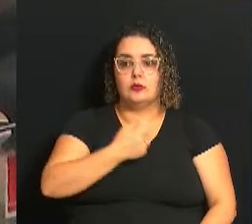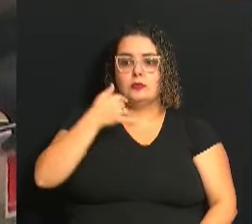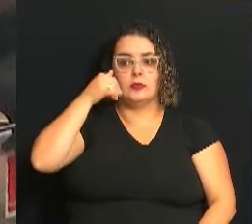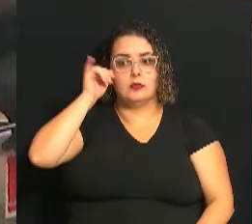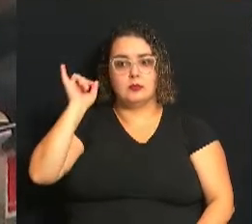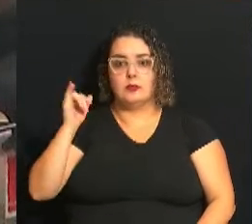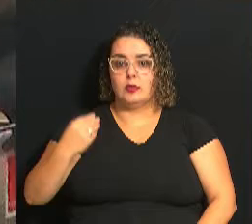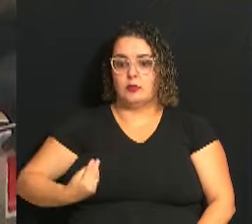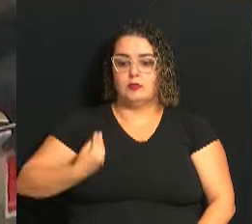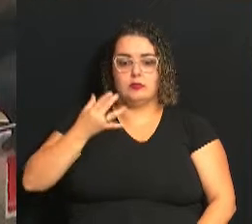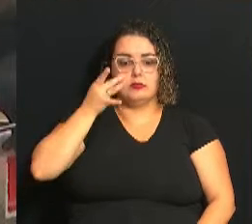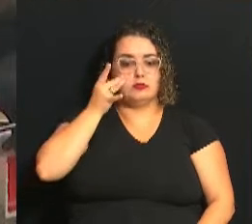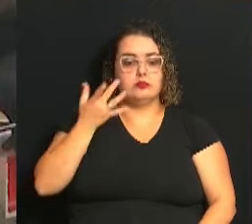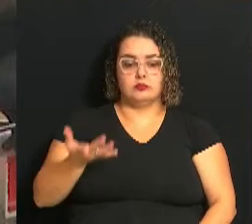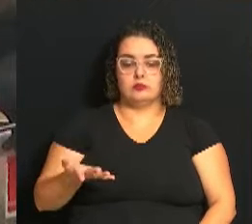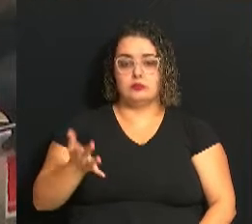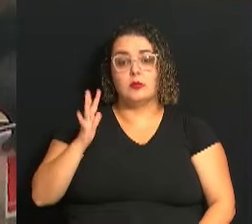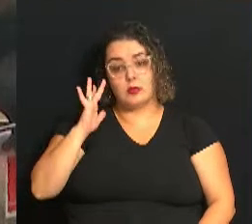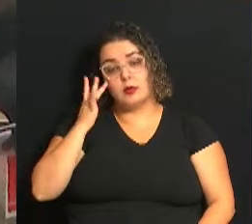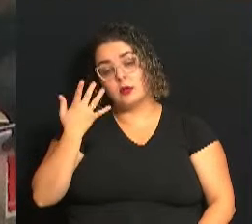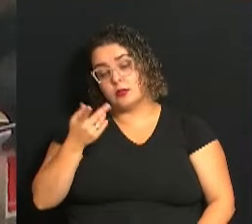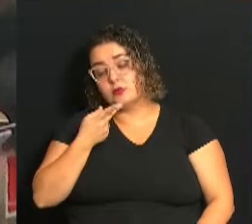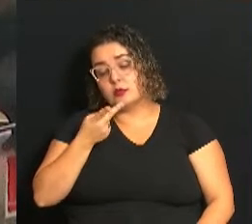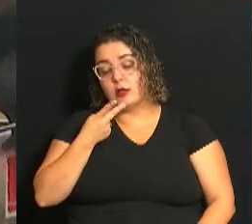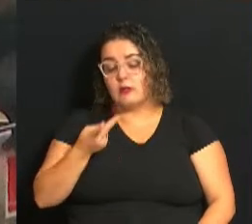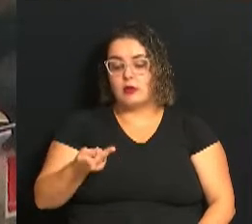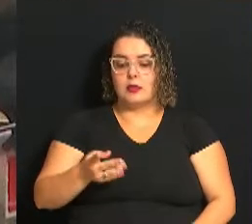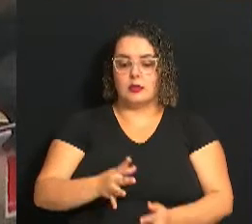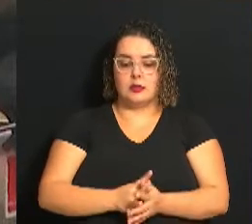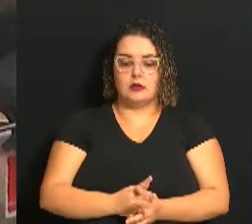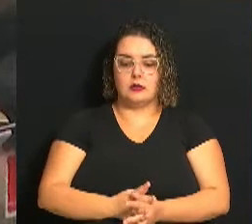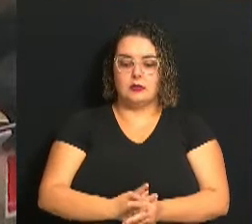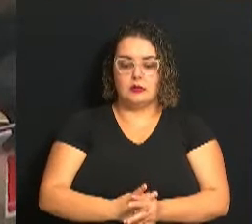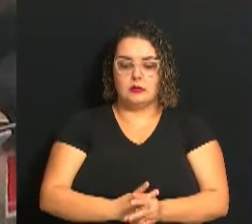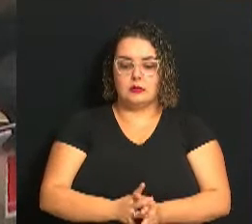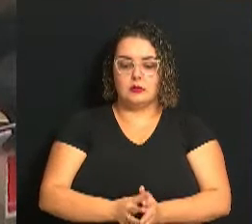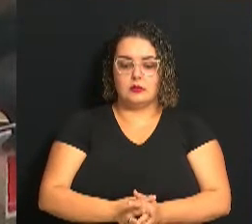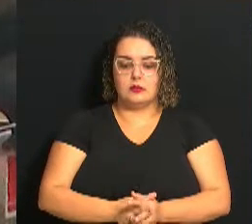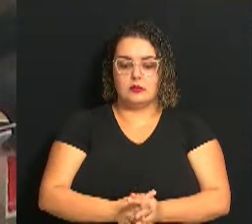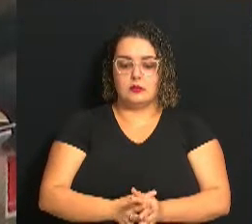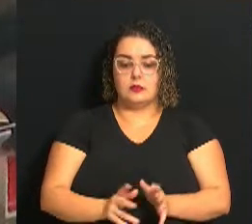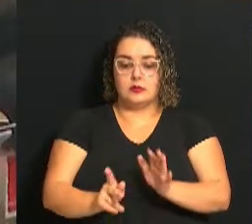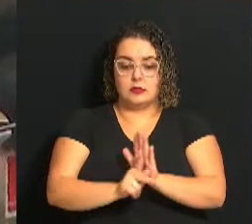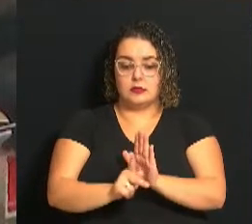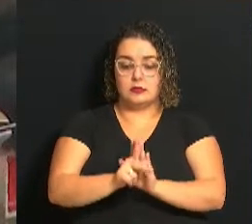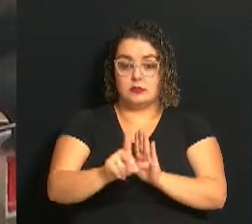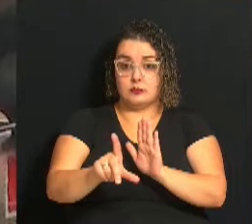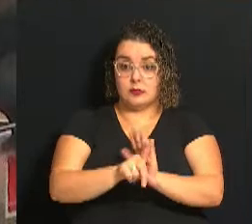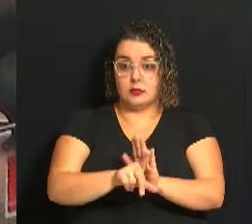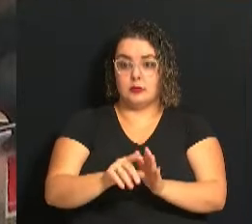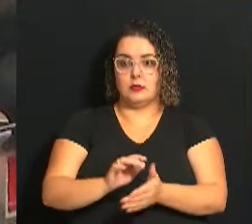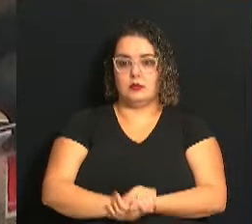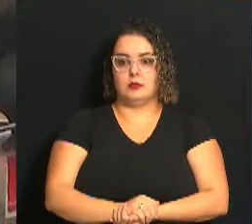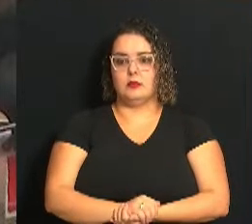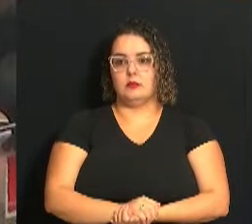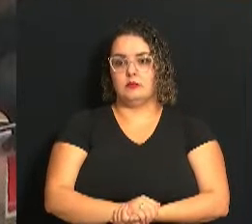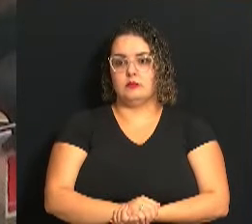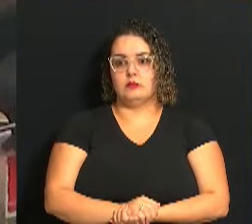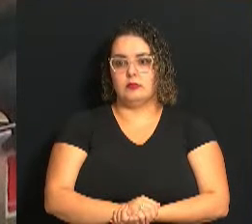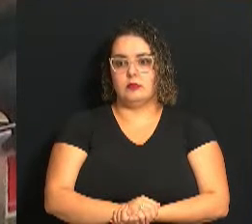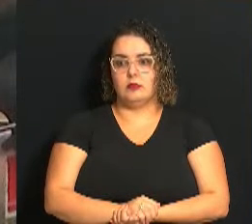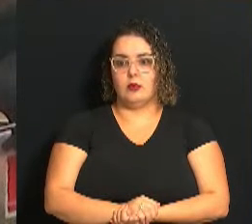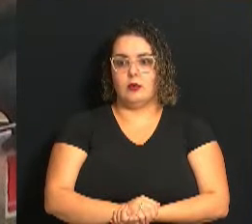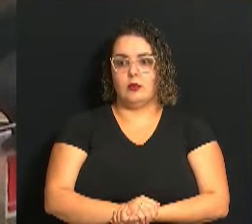Eu acho, já foi falado, mas esse projeto de lei visa retornar uma situação que era